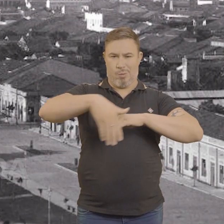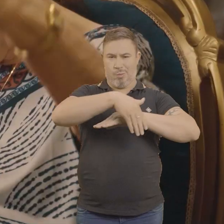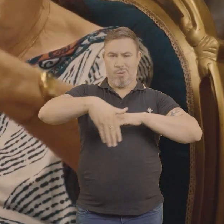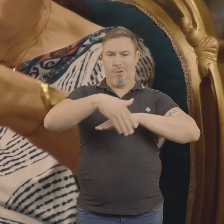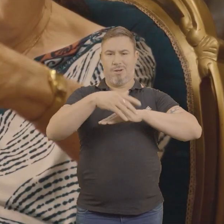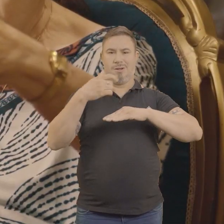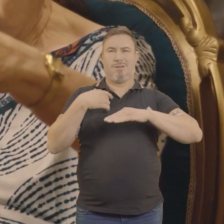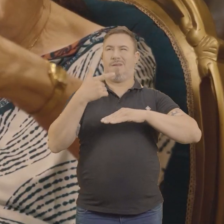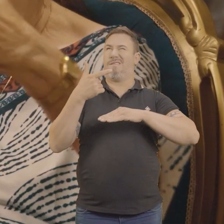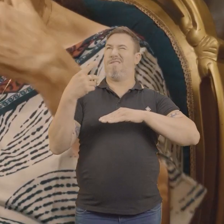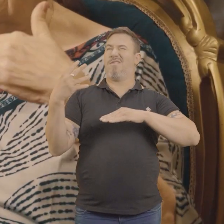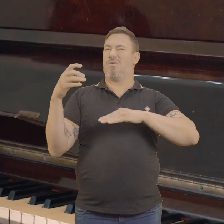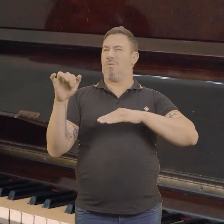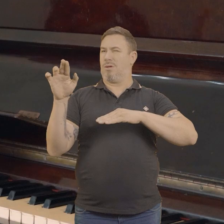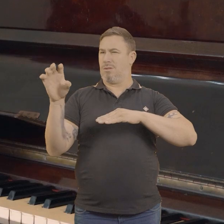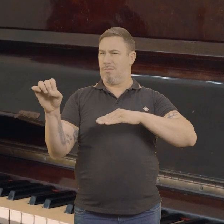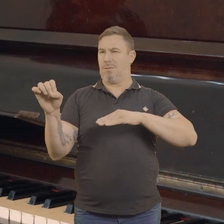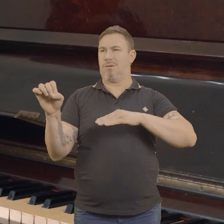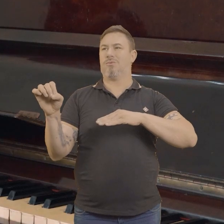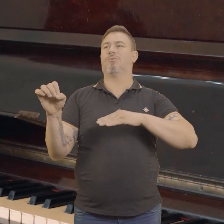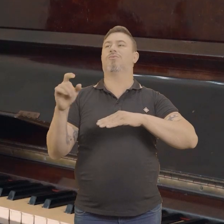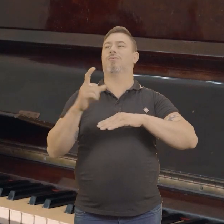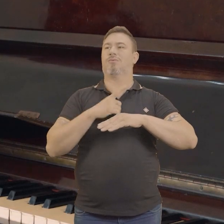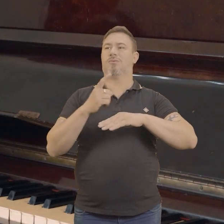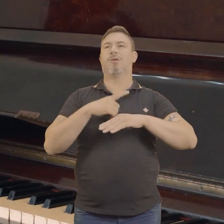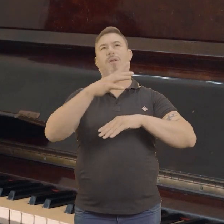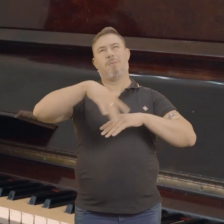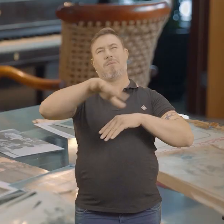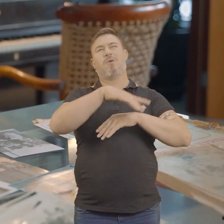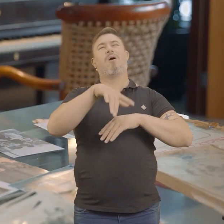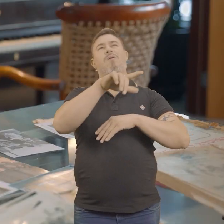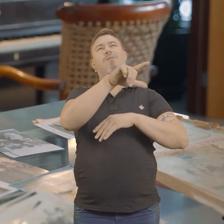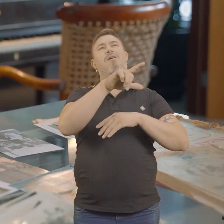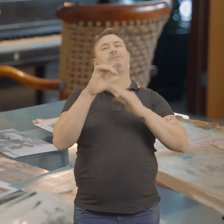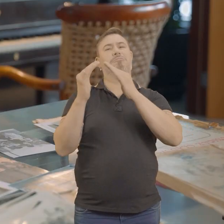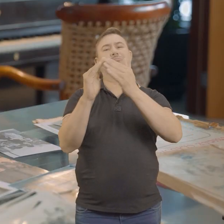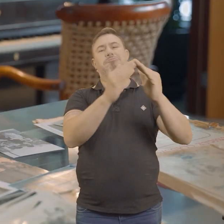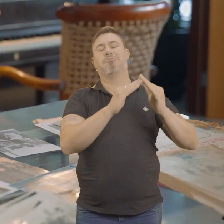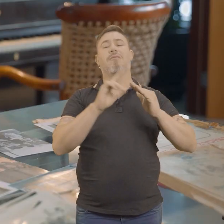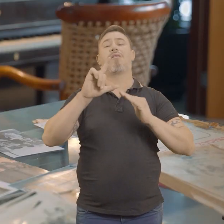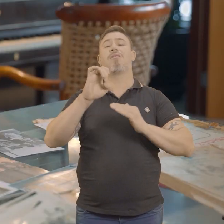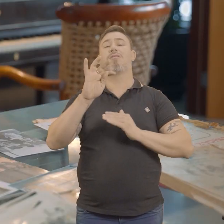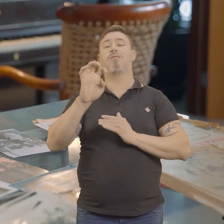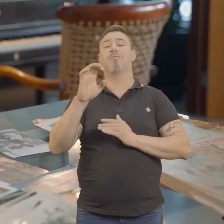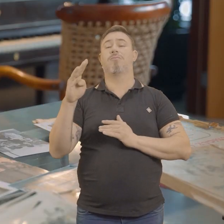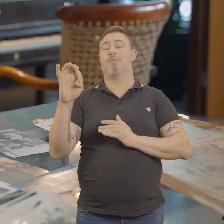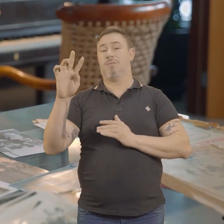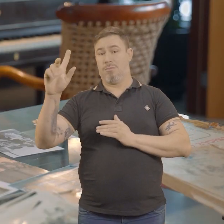saía na rua 24 de Maio, né? Numa vila que tem lá dos Leite Barbosa. A casa que pertenceu